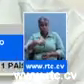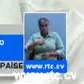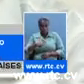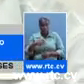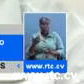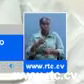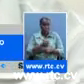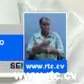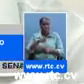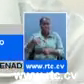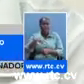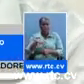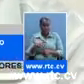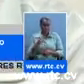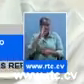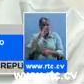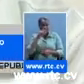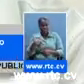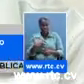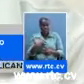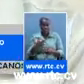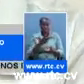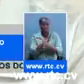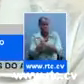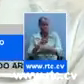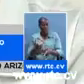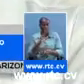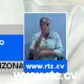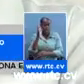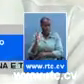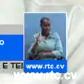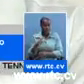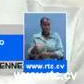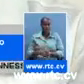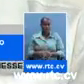se está com resíduos sólidos, com vegetação e com água parada,